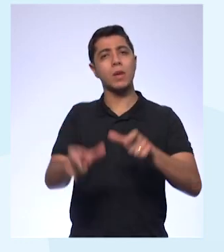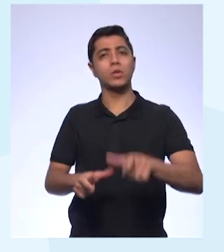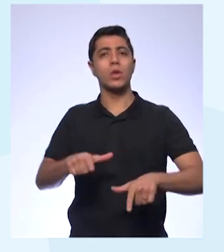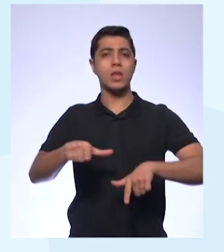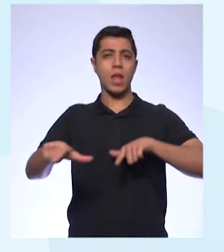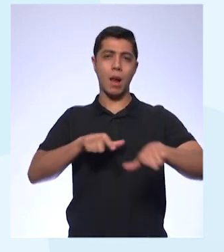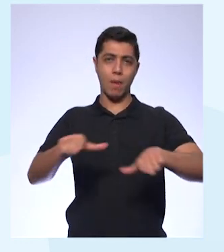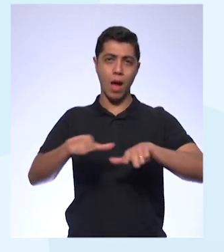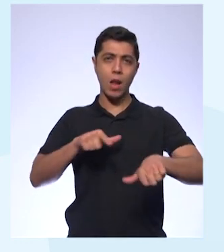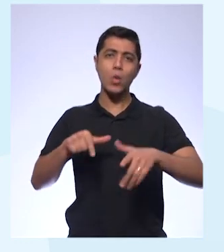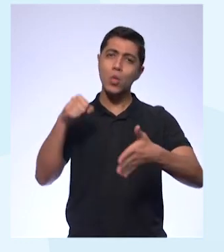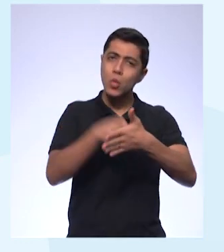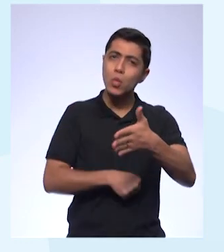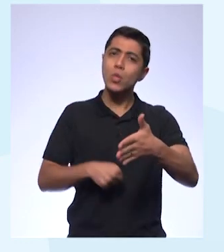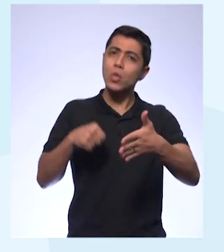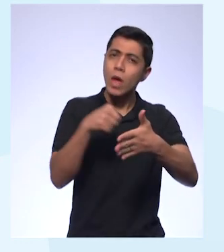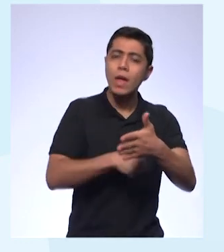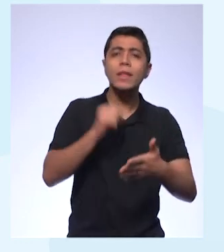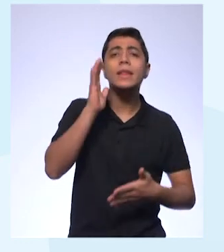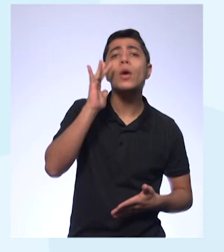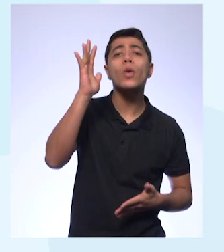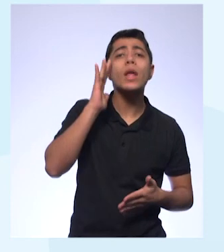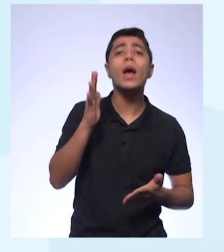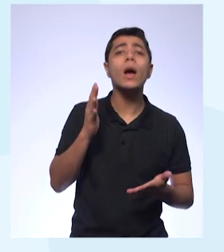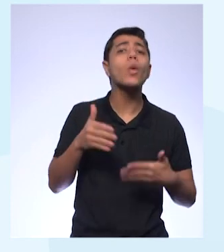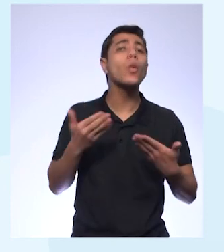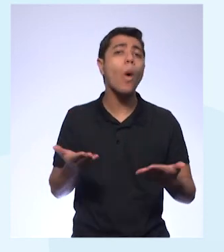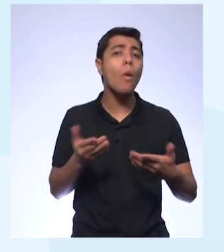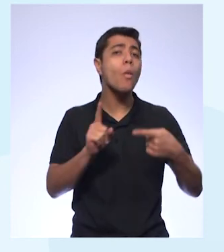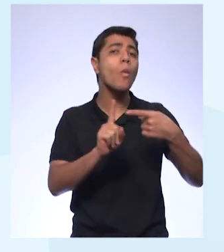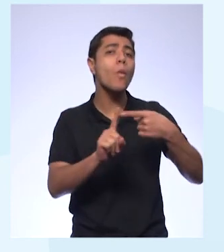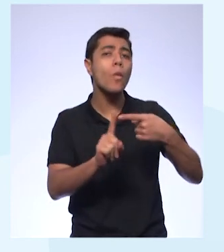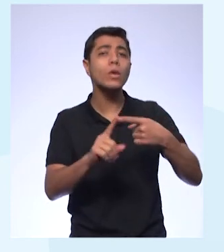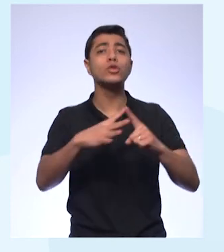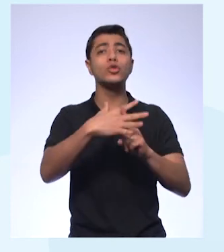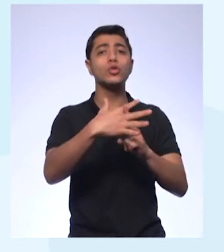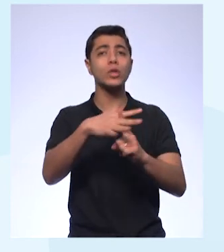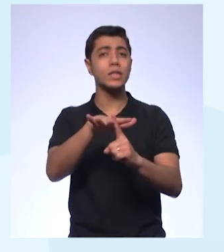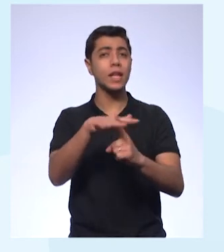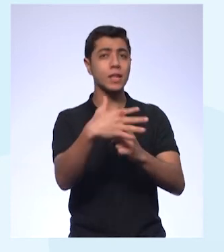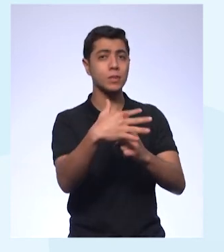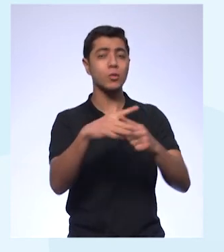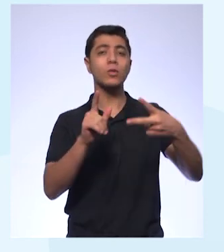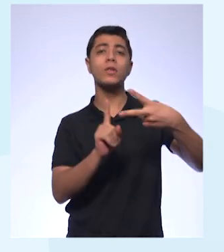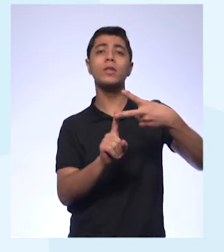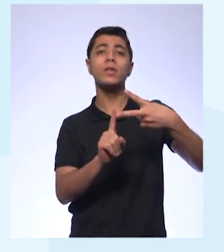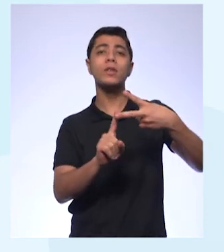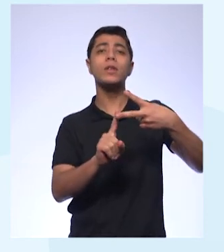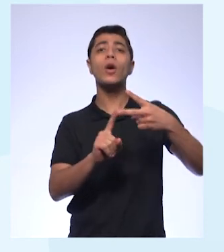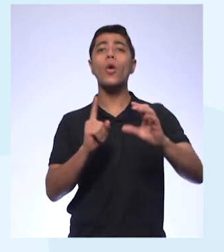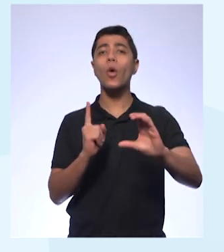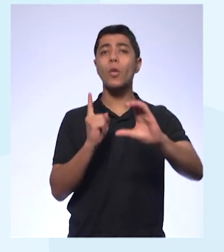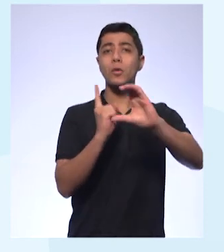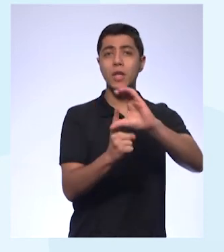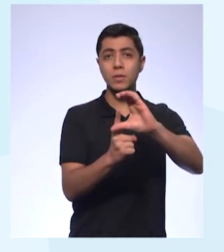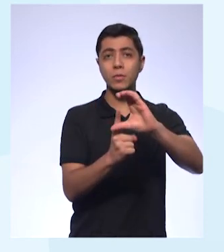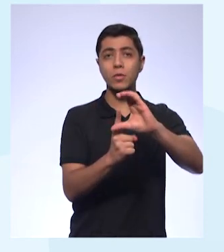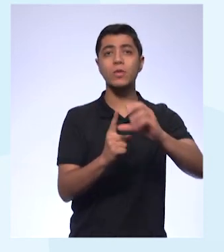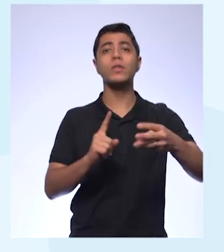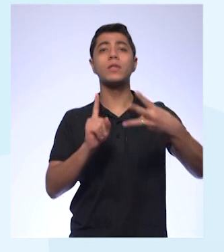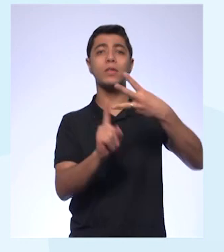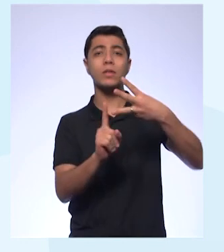século XIX: socialismo, comunismo e anarquismo. A habilidade é reconhecer que os processos